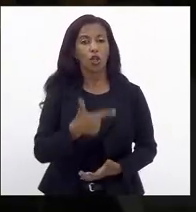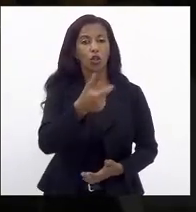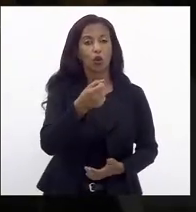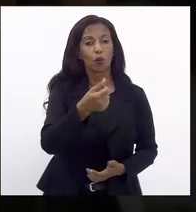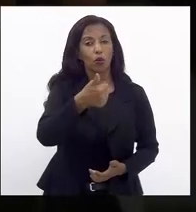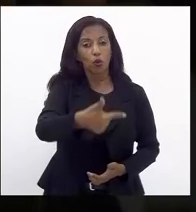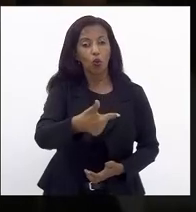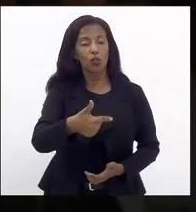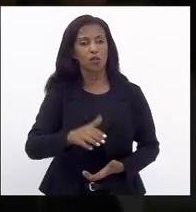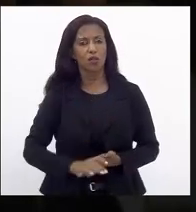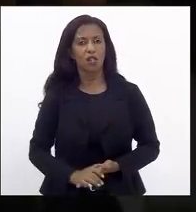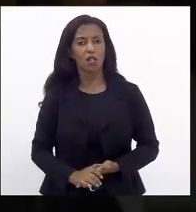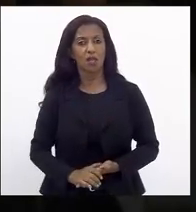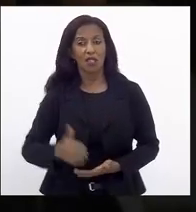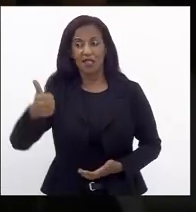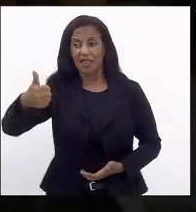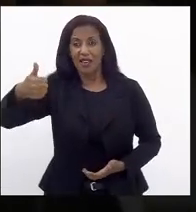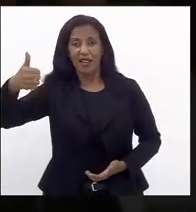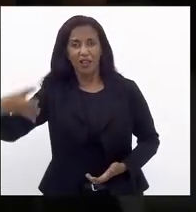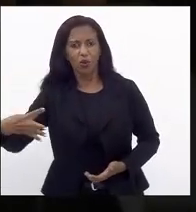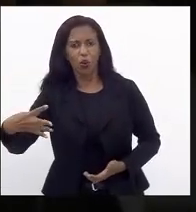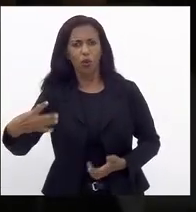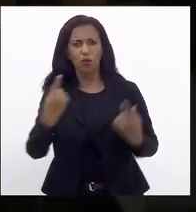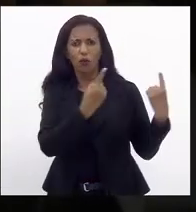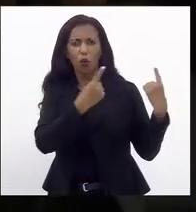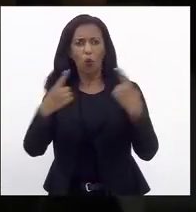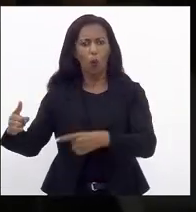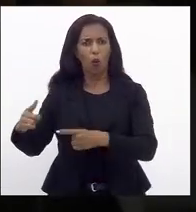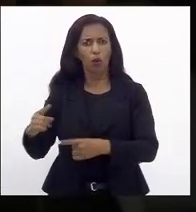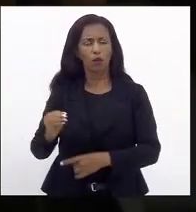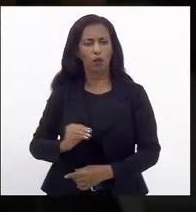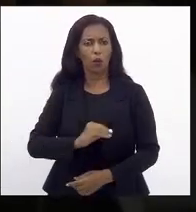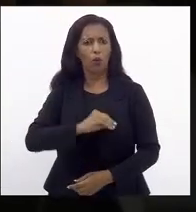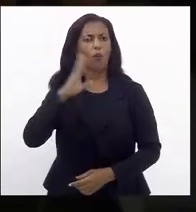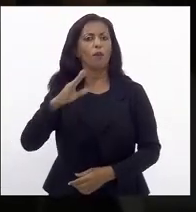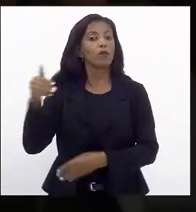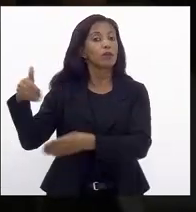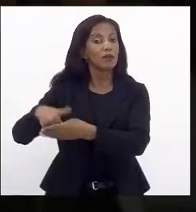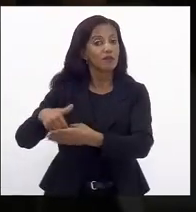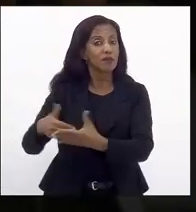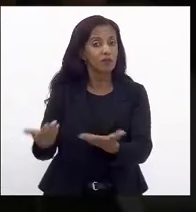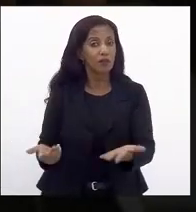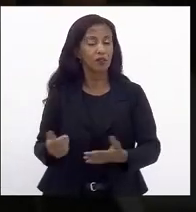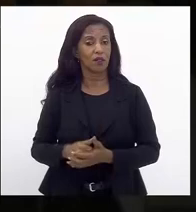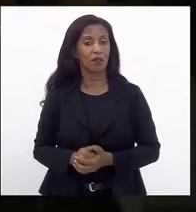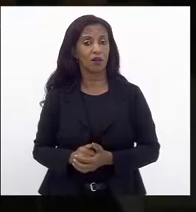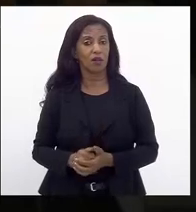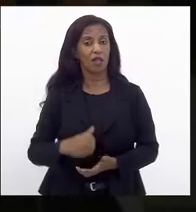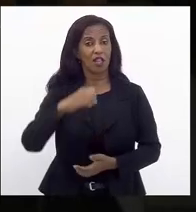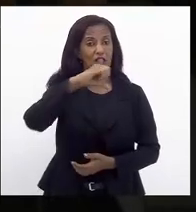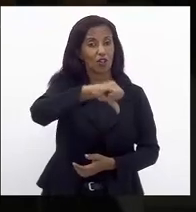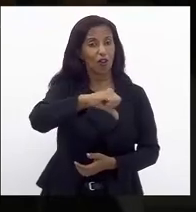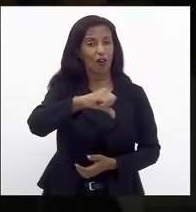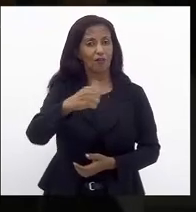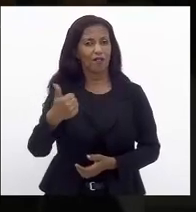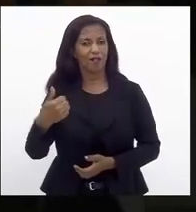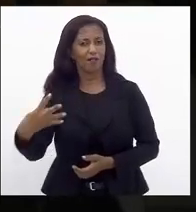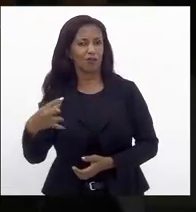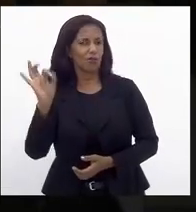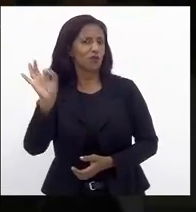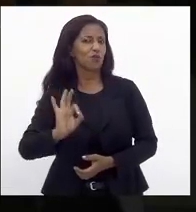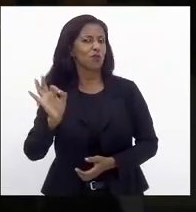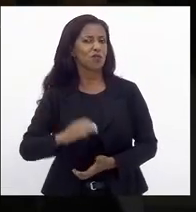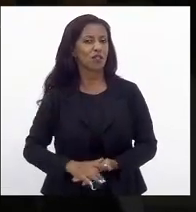e 14 deputados votaram contra o aumento que estava se voltando então entre 9 e 14 por cento